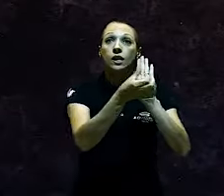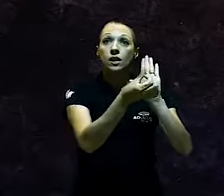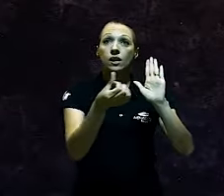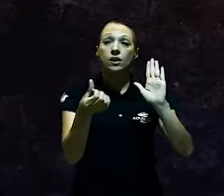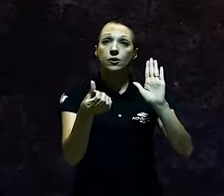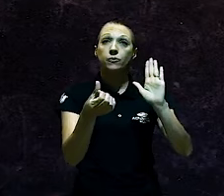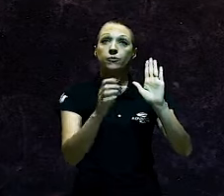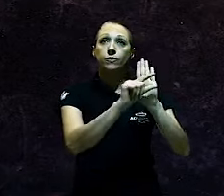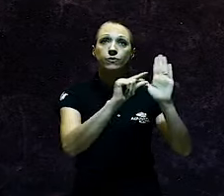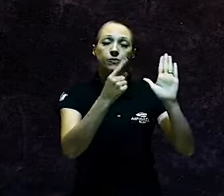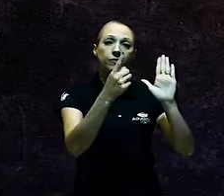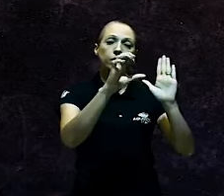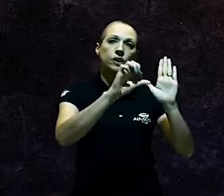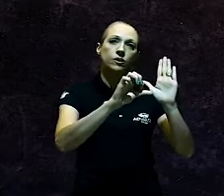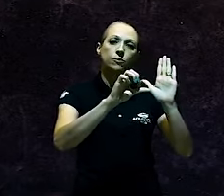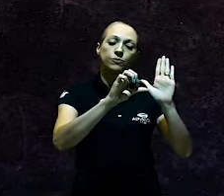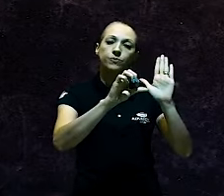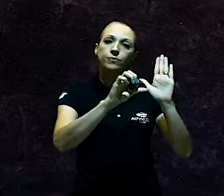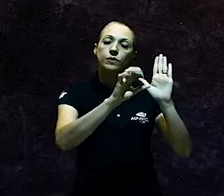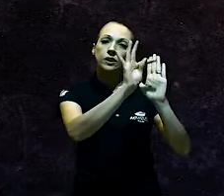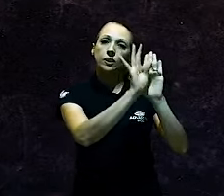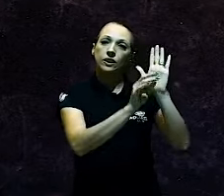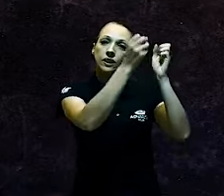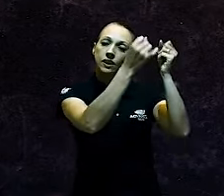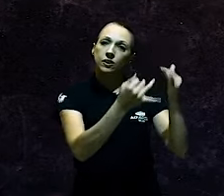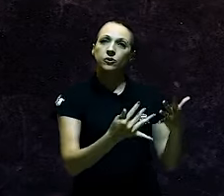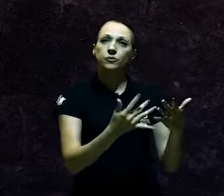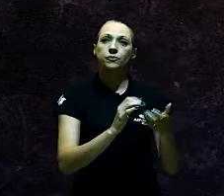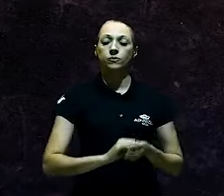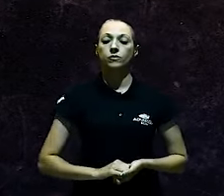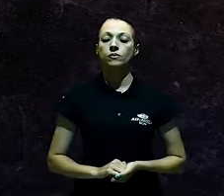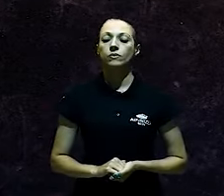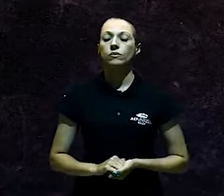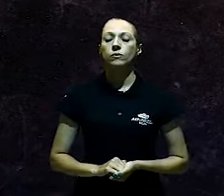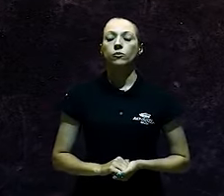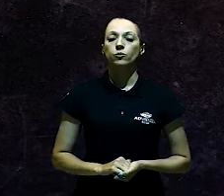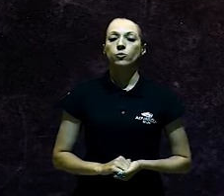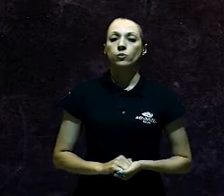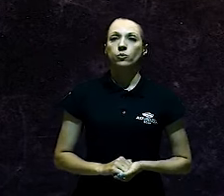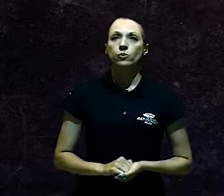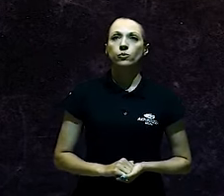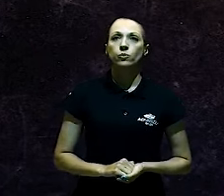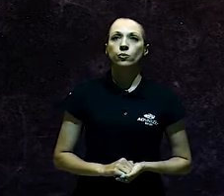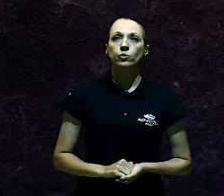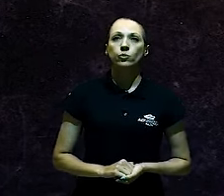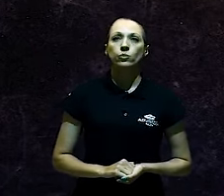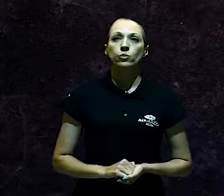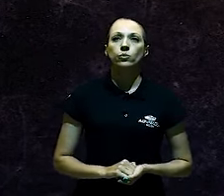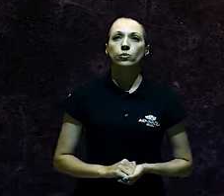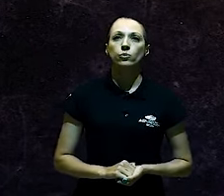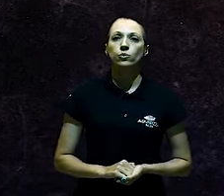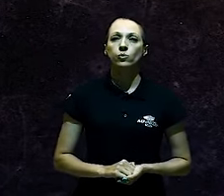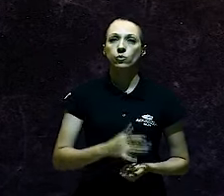porque Jonas queria ir para Tarsis. O texto diz assim, ó: porém entre elas, palavras de Isaías, porém entre elas um sinal, e alguns dos que foram